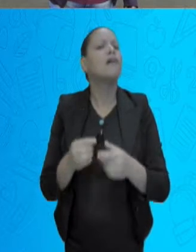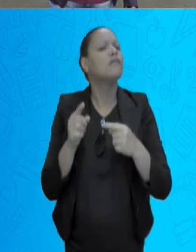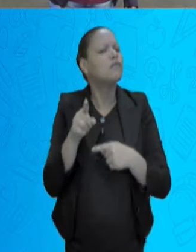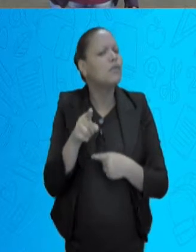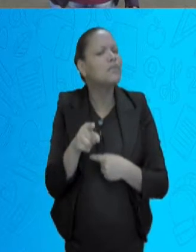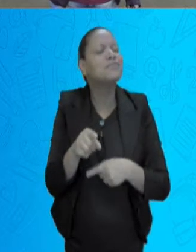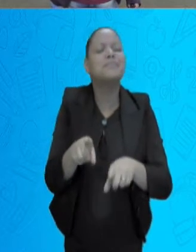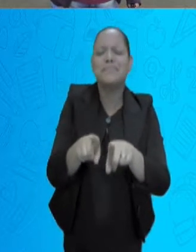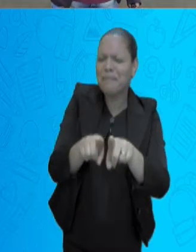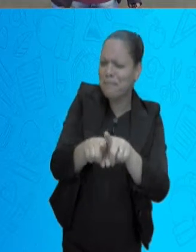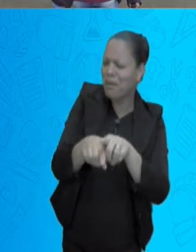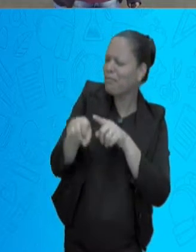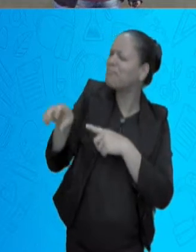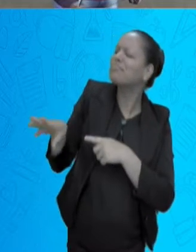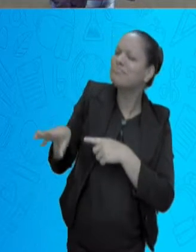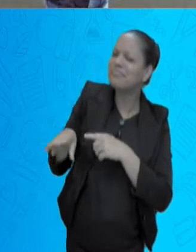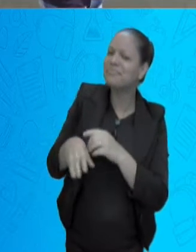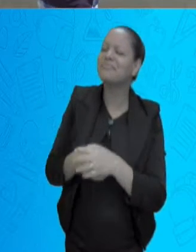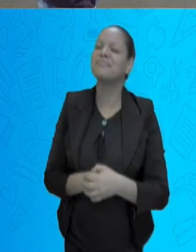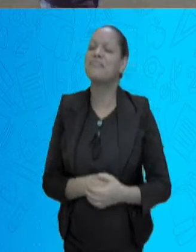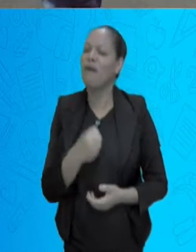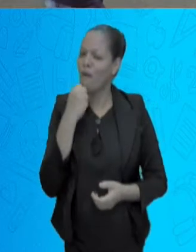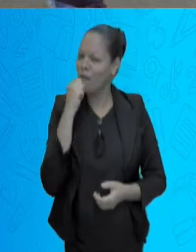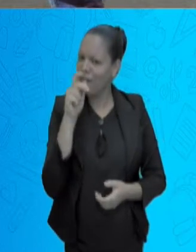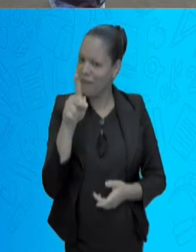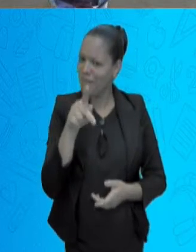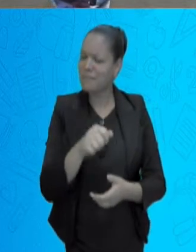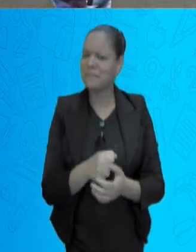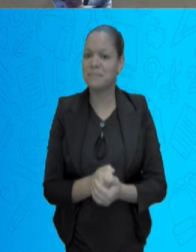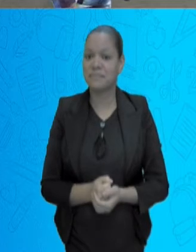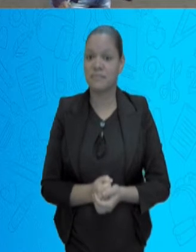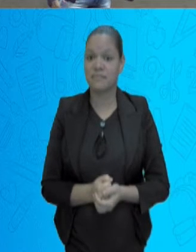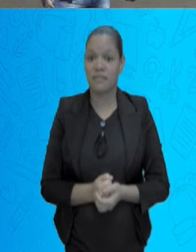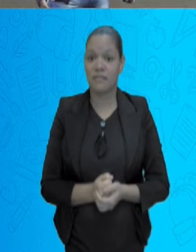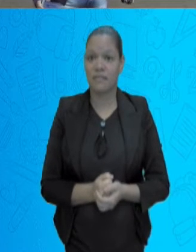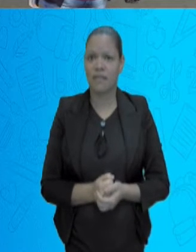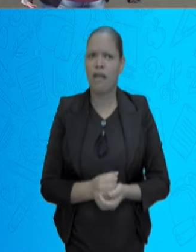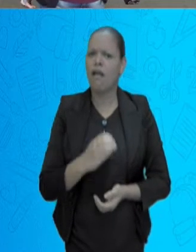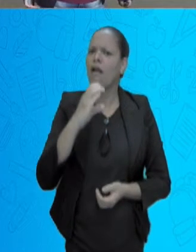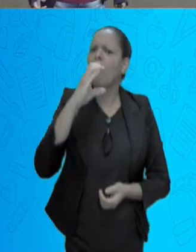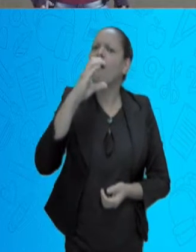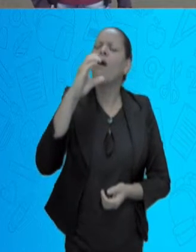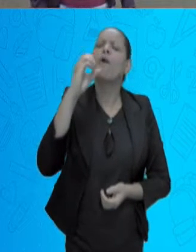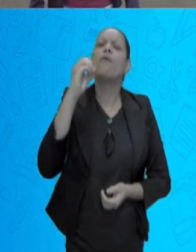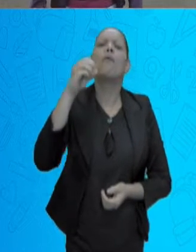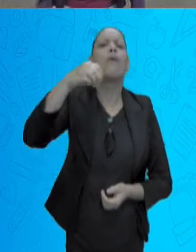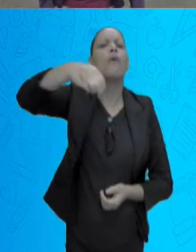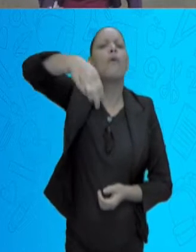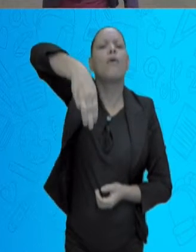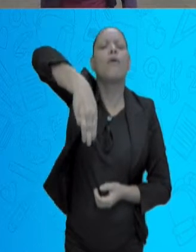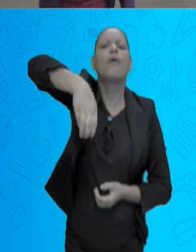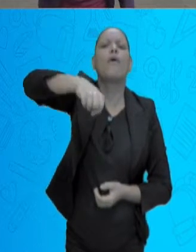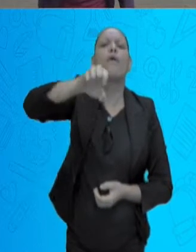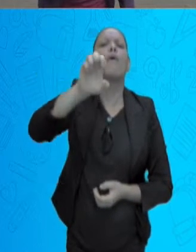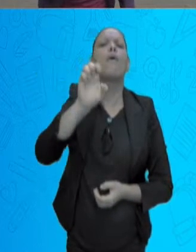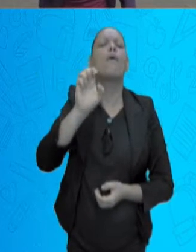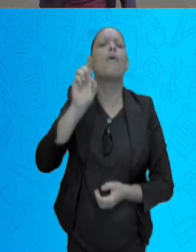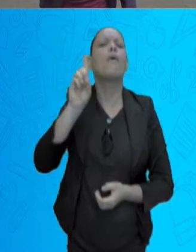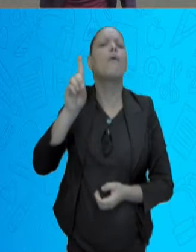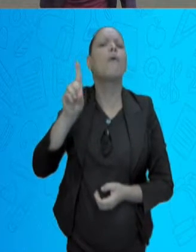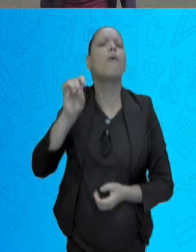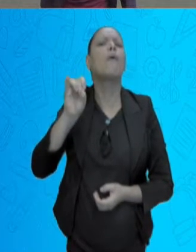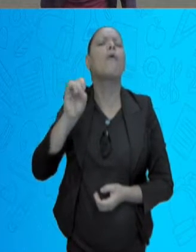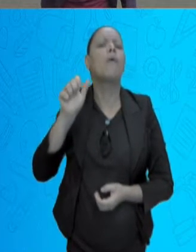descartou a novela? Muito bem. Agora, comédia. Comédia, o que é comédia? É um